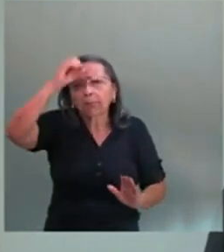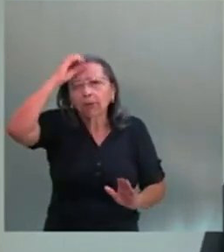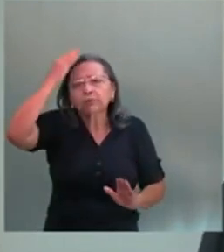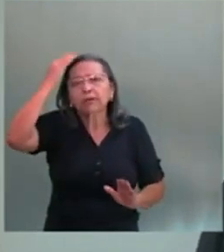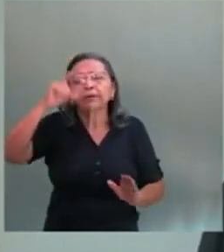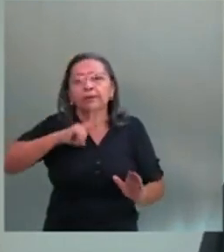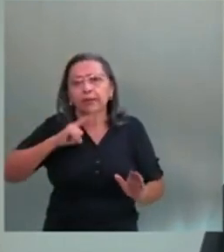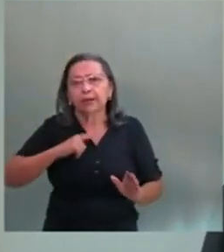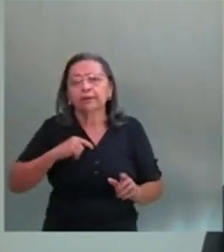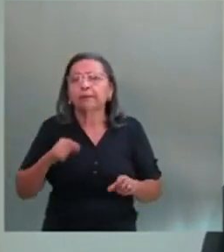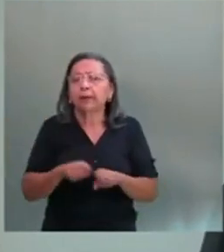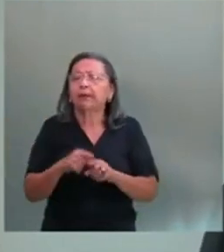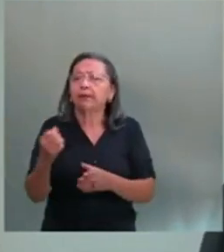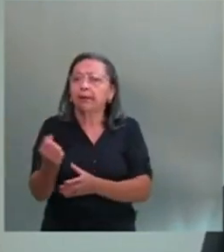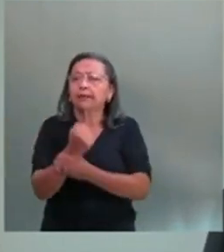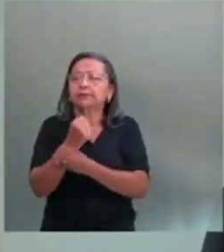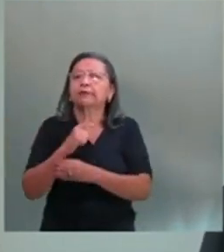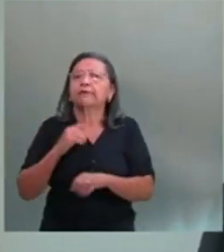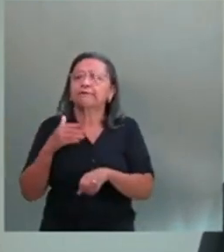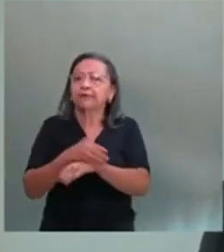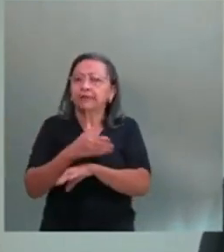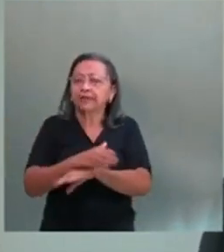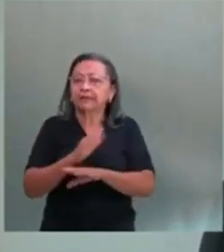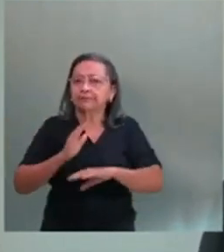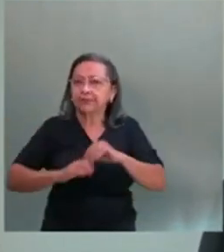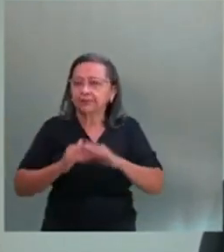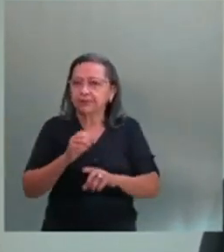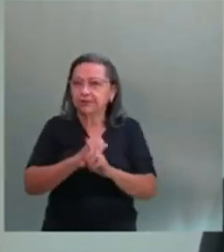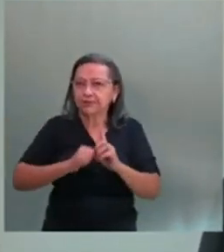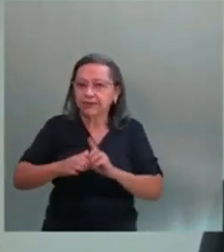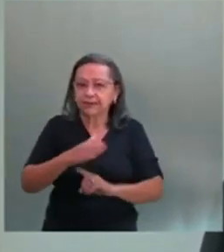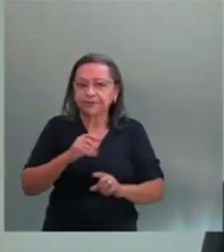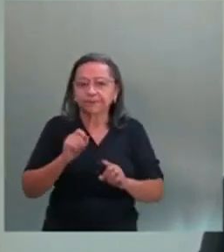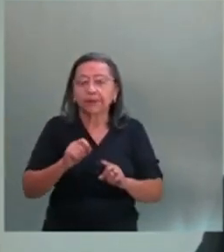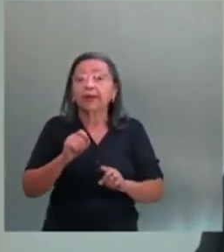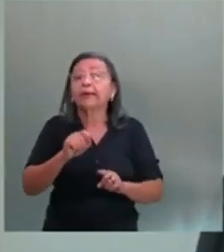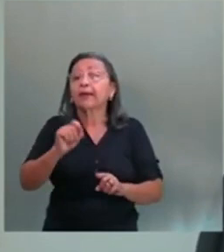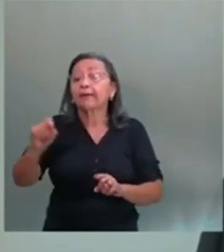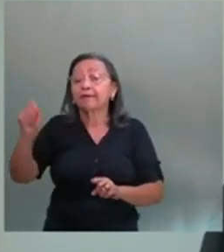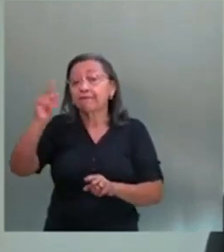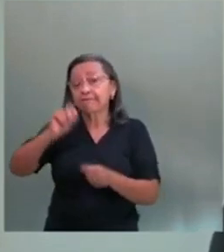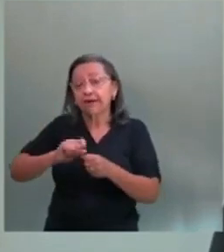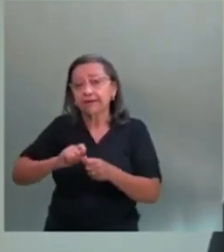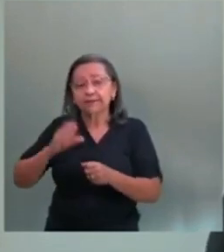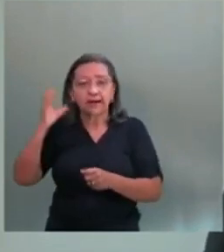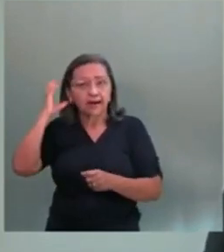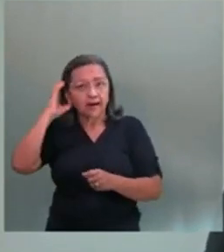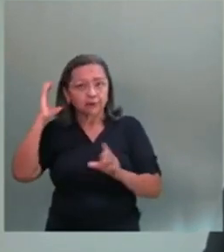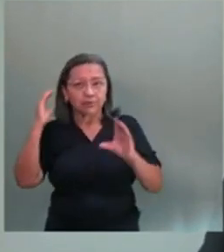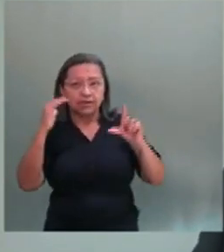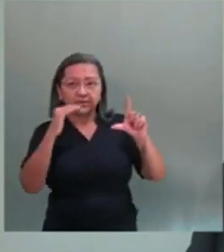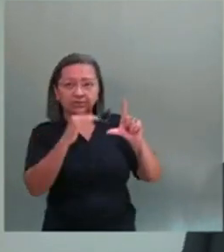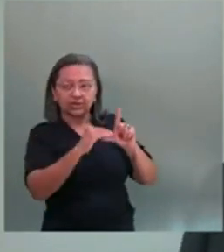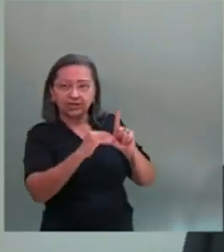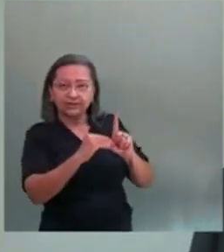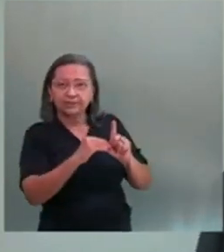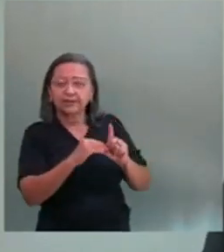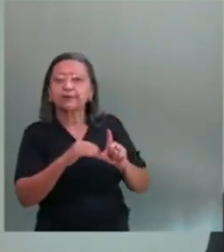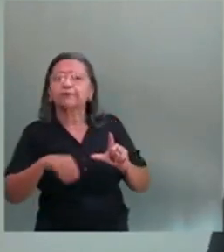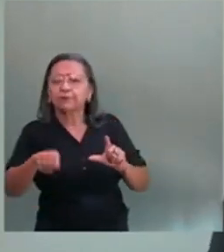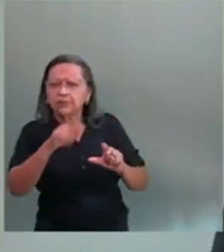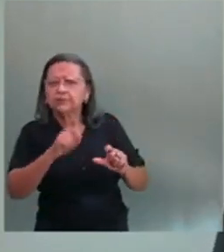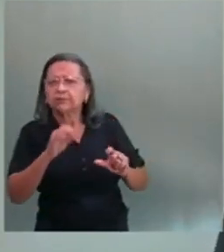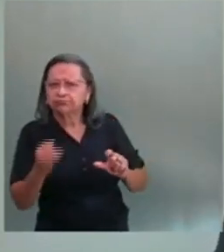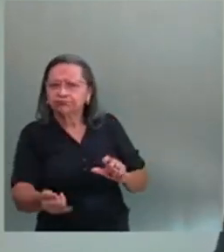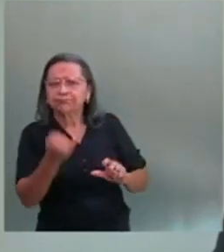que facilite sua inserção ativa na sociedade. Queria dizer que quem faz a Rádio Agência Senado, que vocês são fundamentais